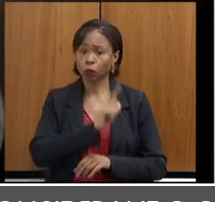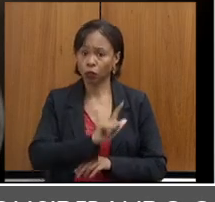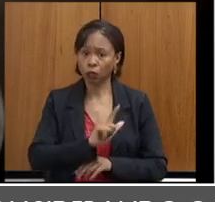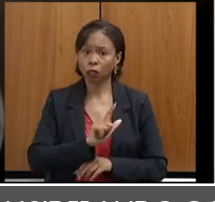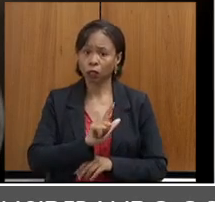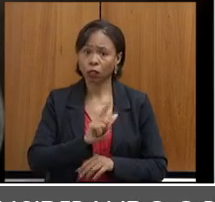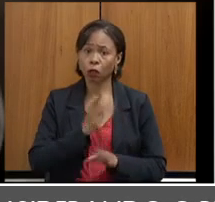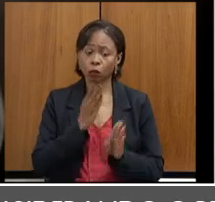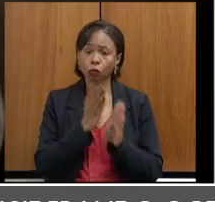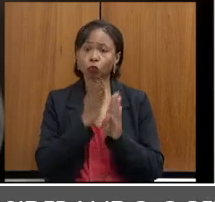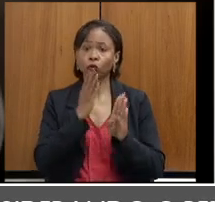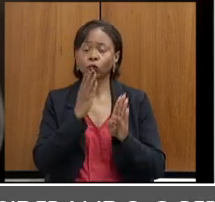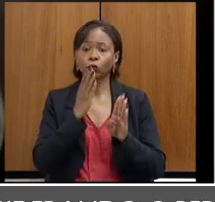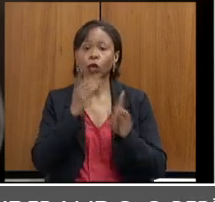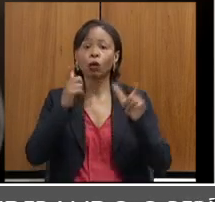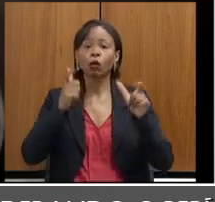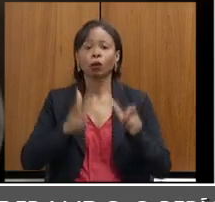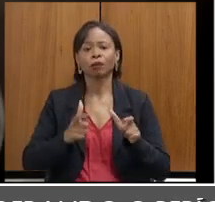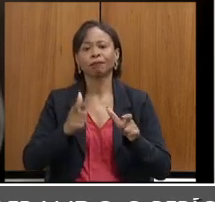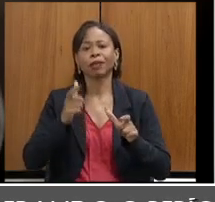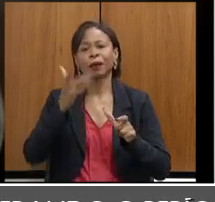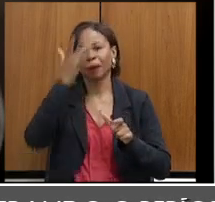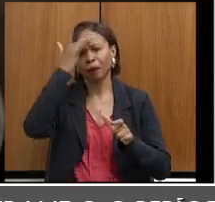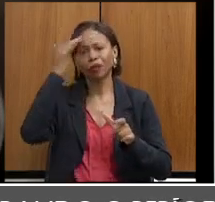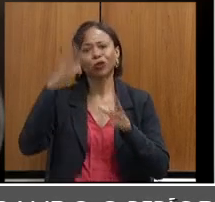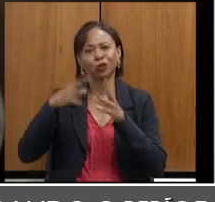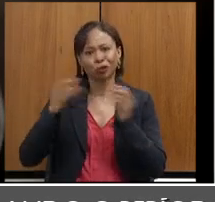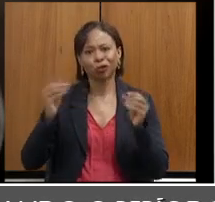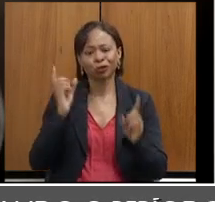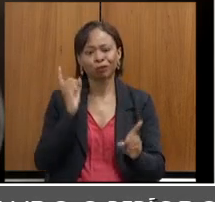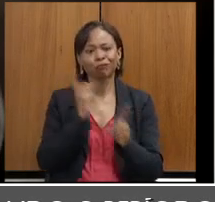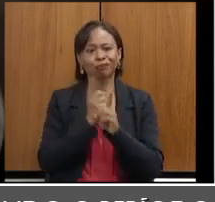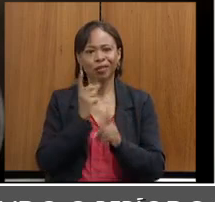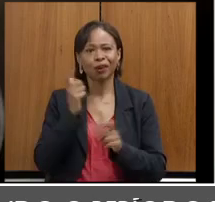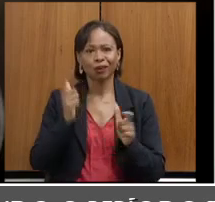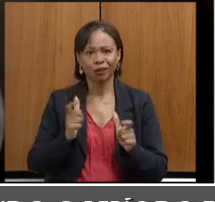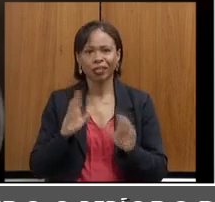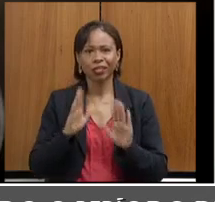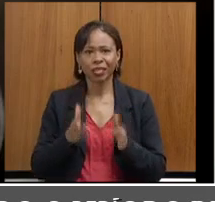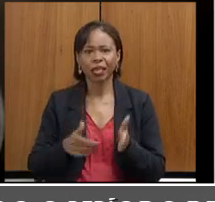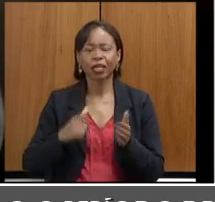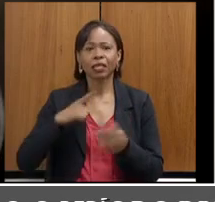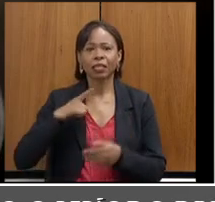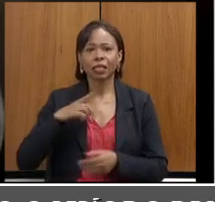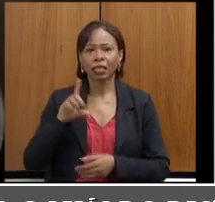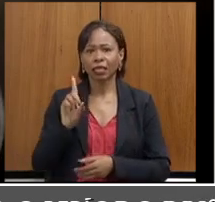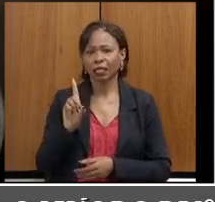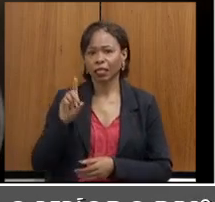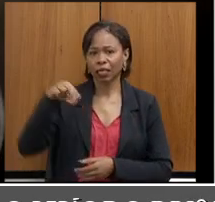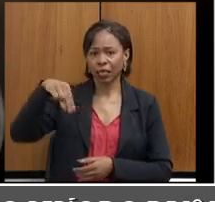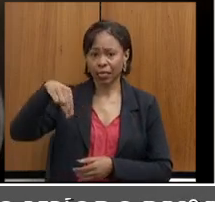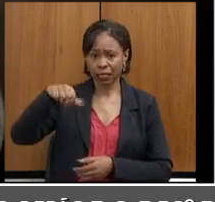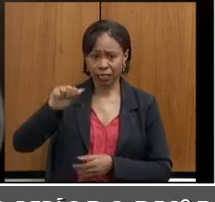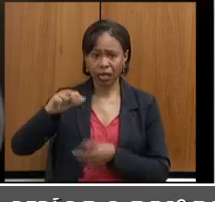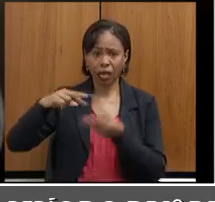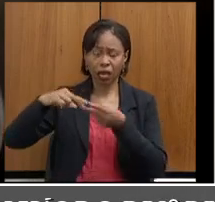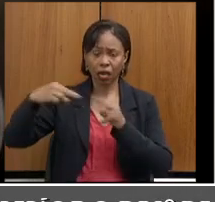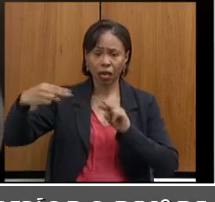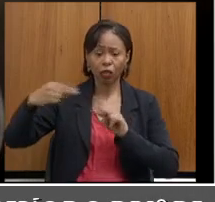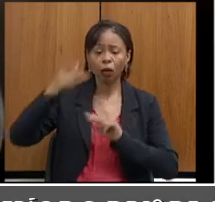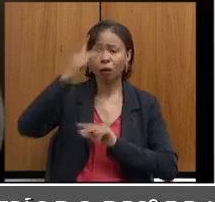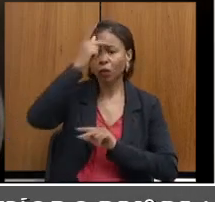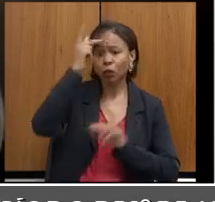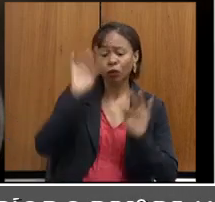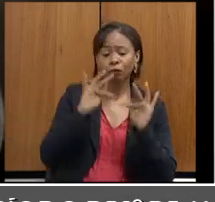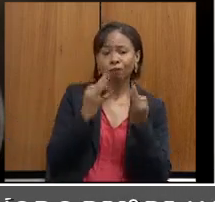este meio aqui por este projeto né O que se tenha é o DNA de familiares e pessoas desconhecidas em